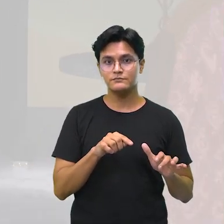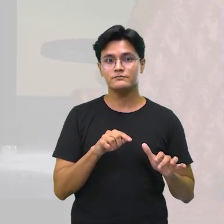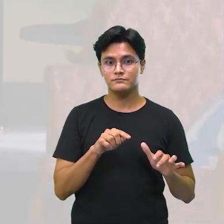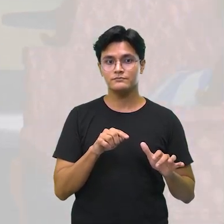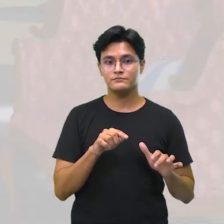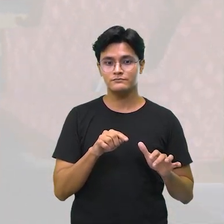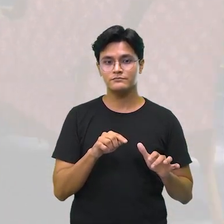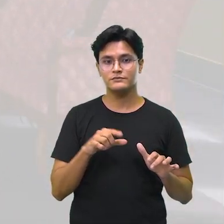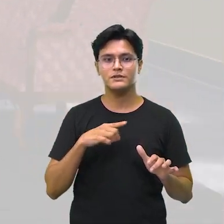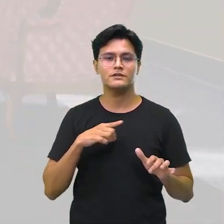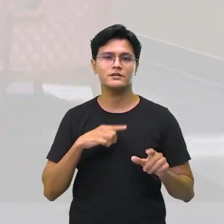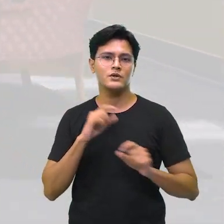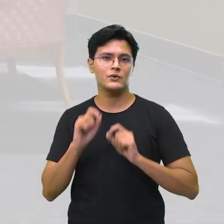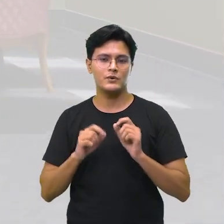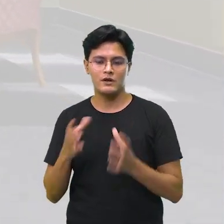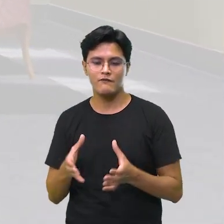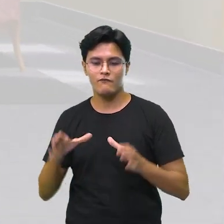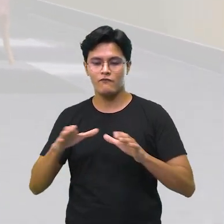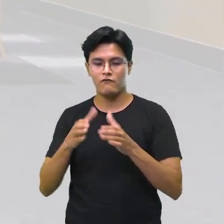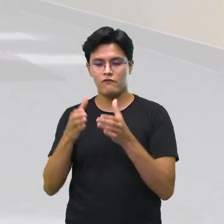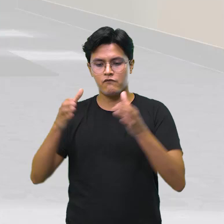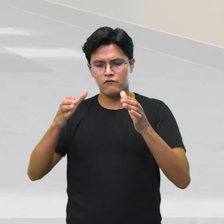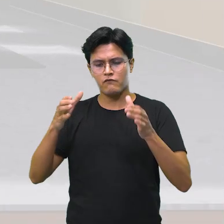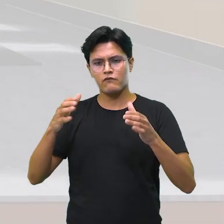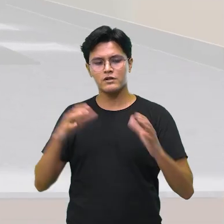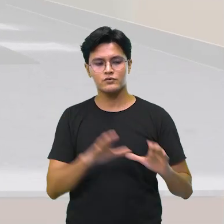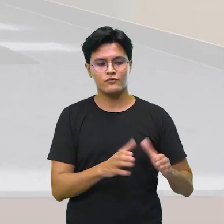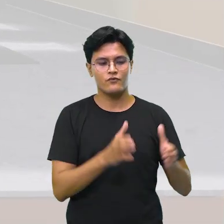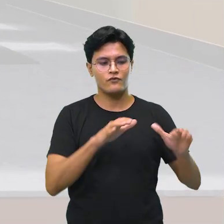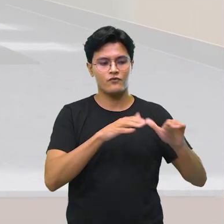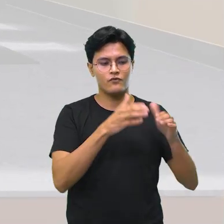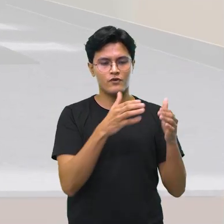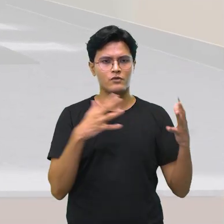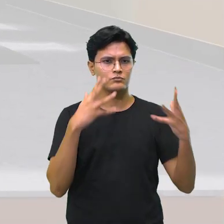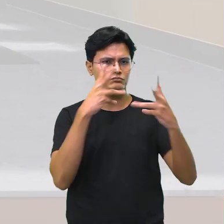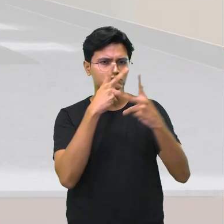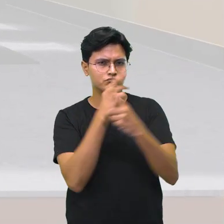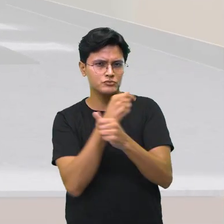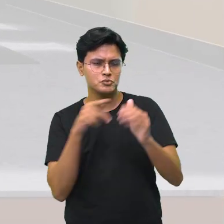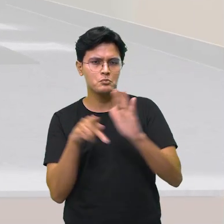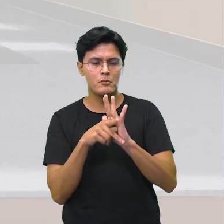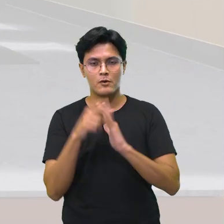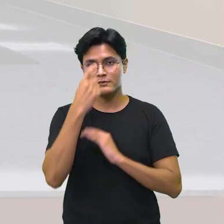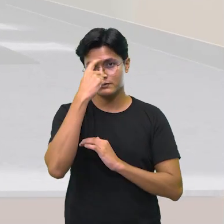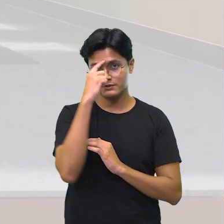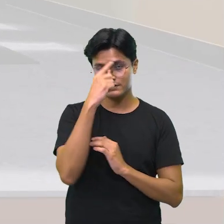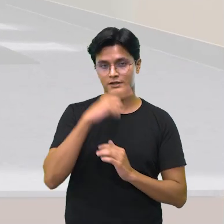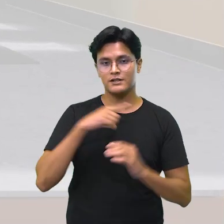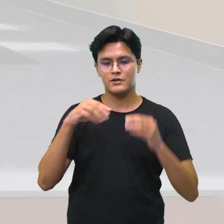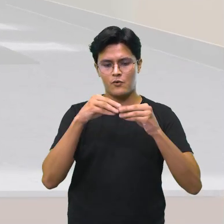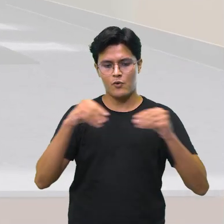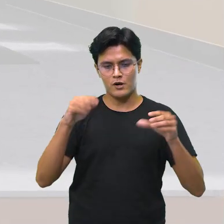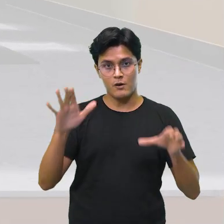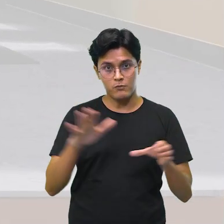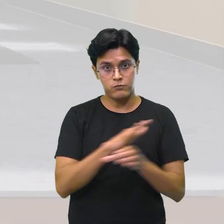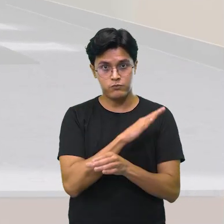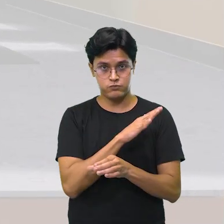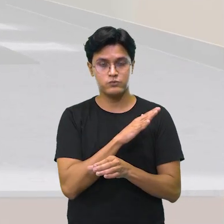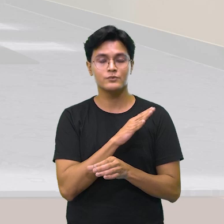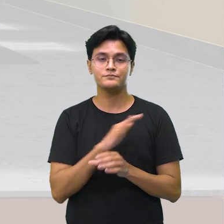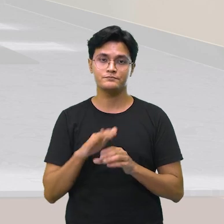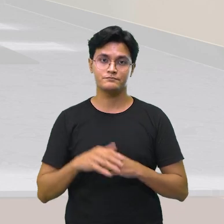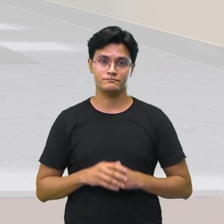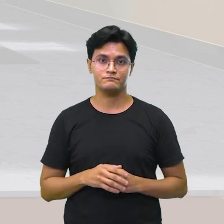consolos vasos bonitos de louça da Índia, cheios de areia até a boca.